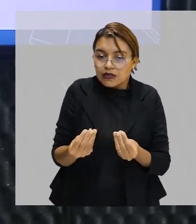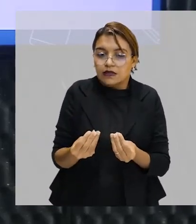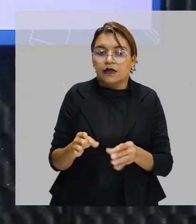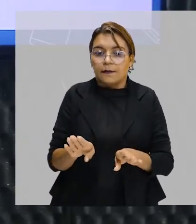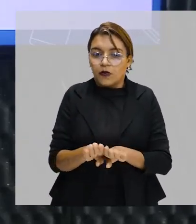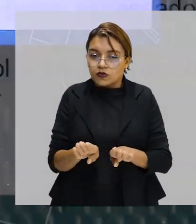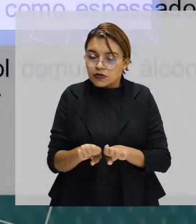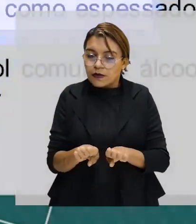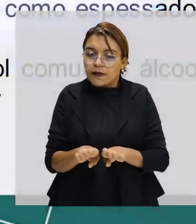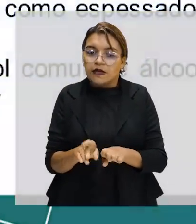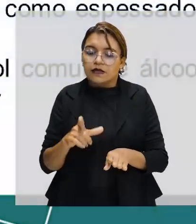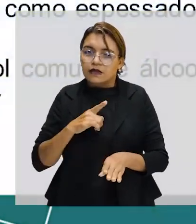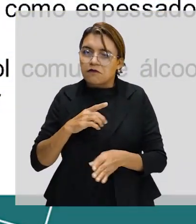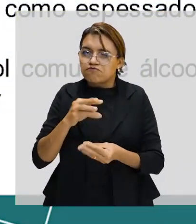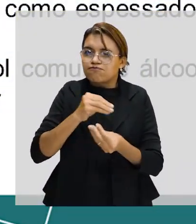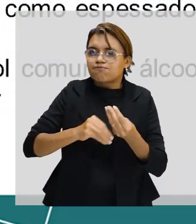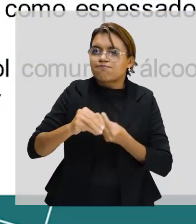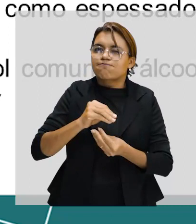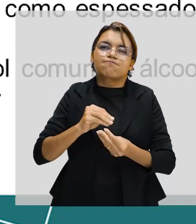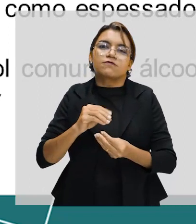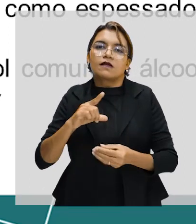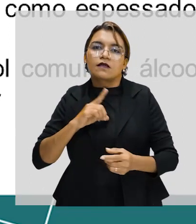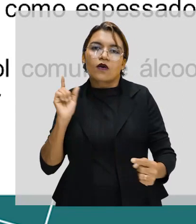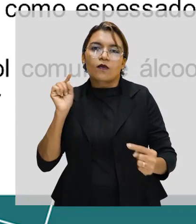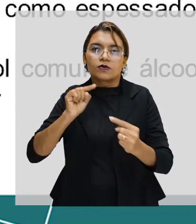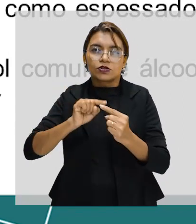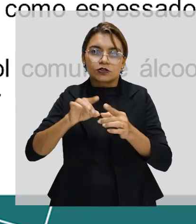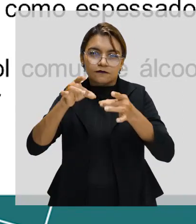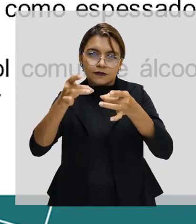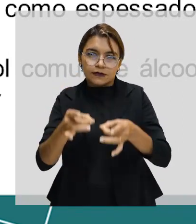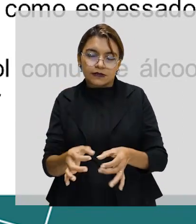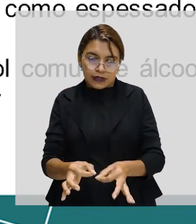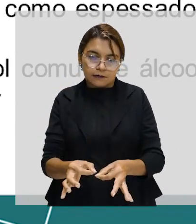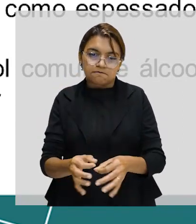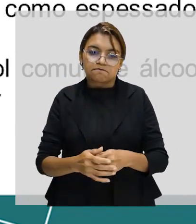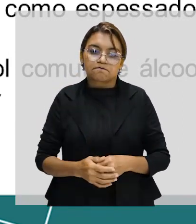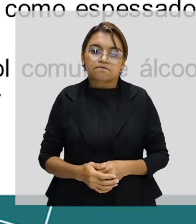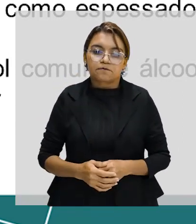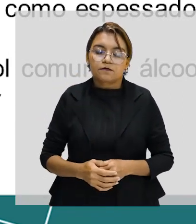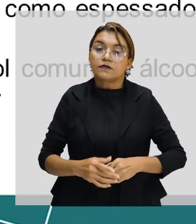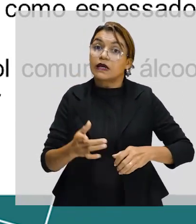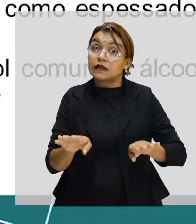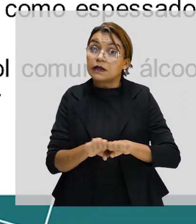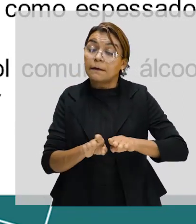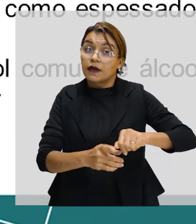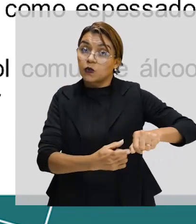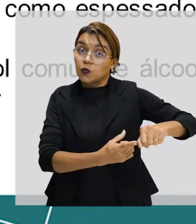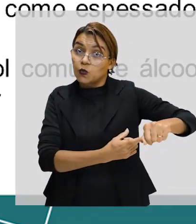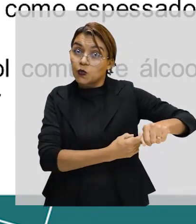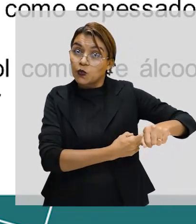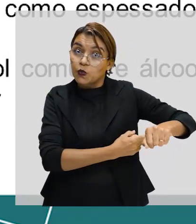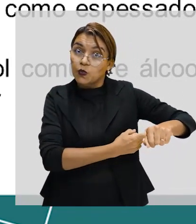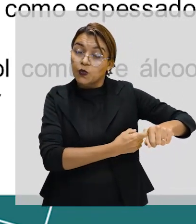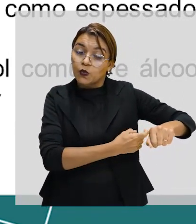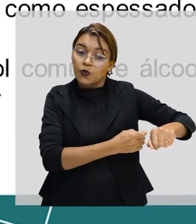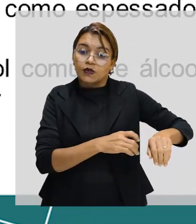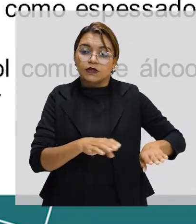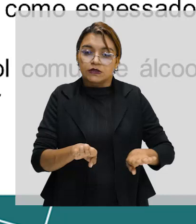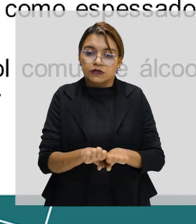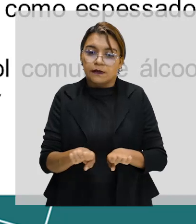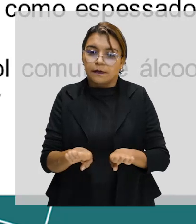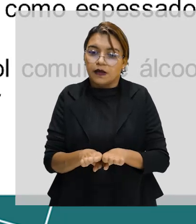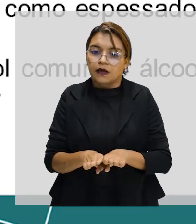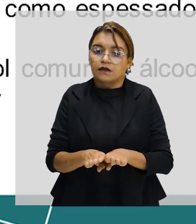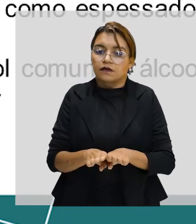mescla, né, para obter aquela finalidade específica. Antitranspirantes. O ingrediente, o cloreto